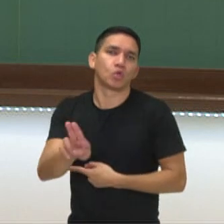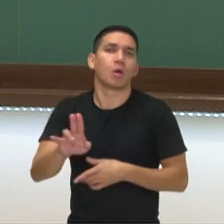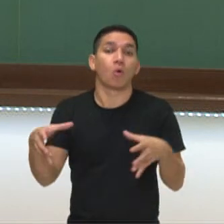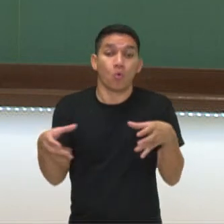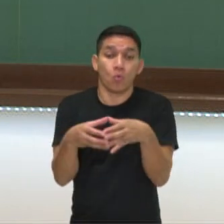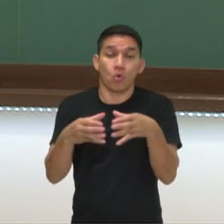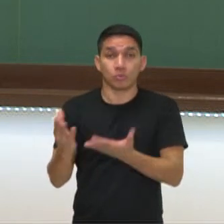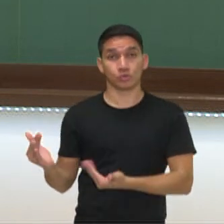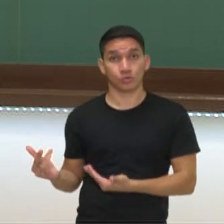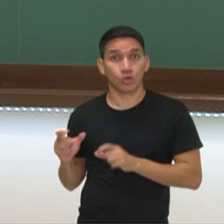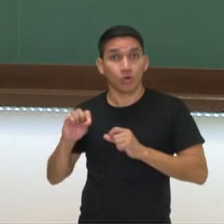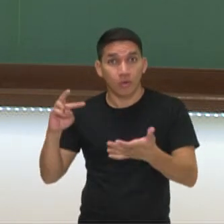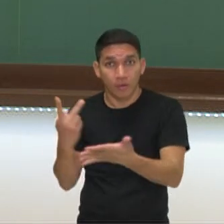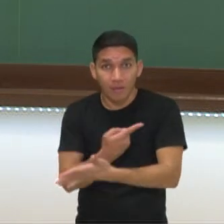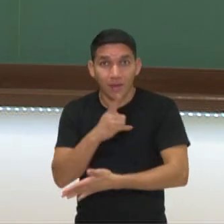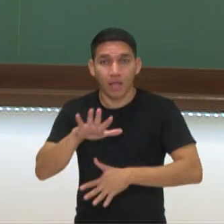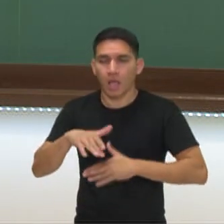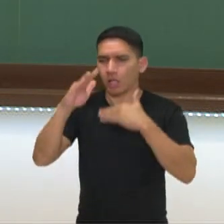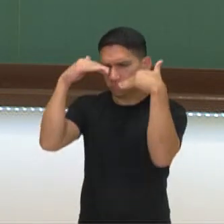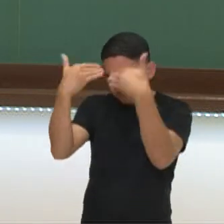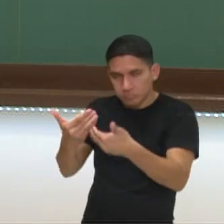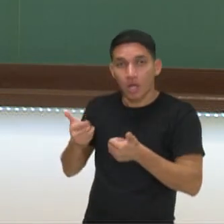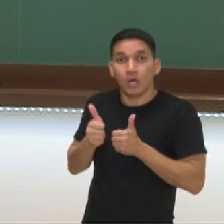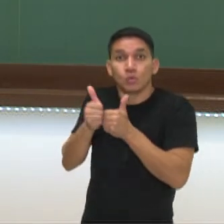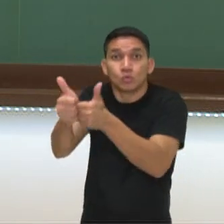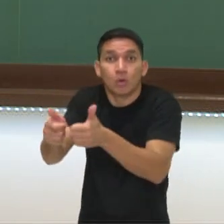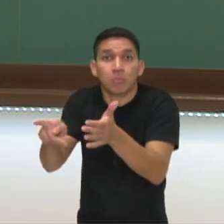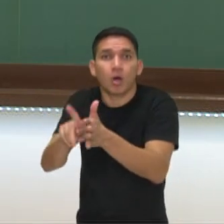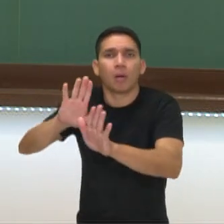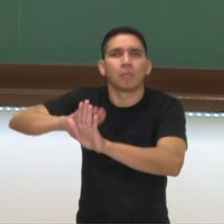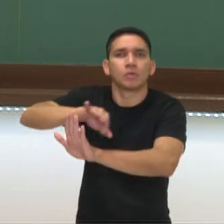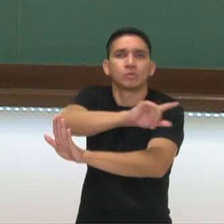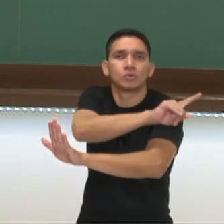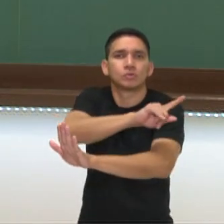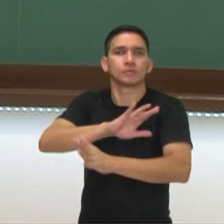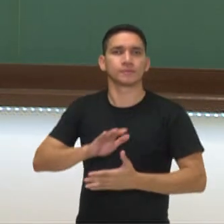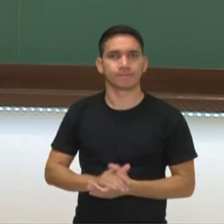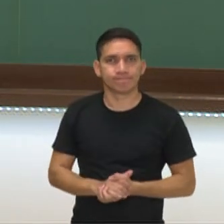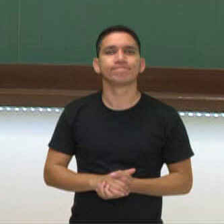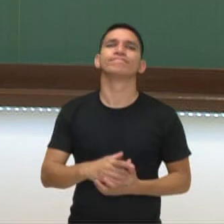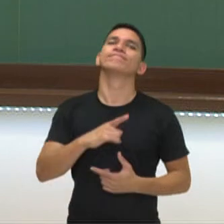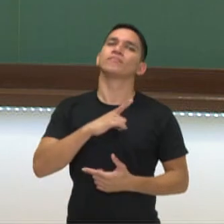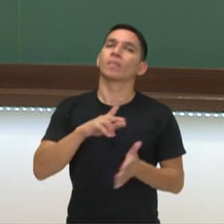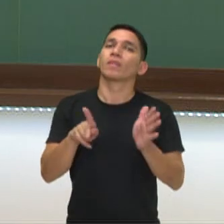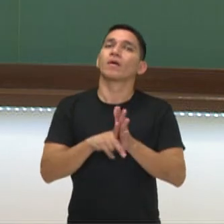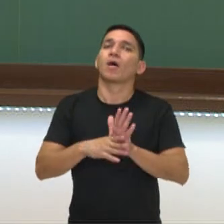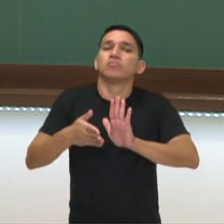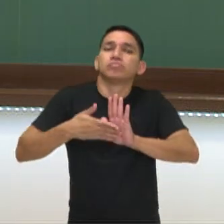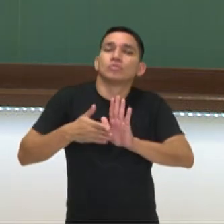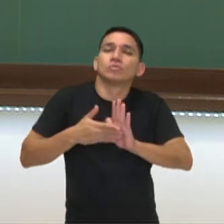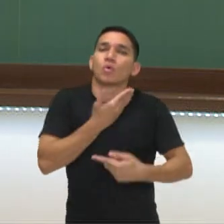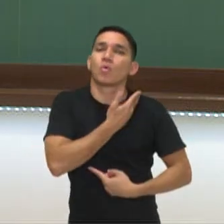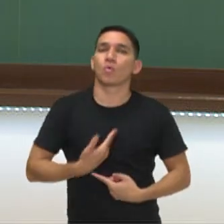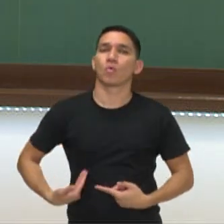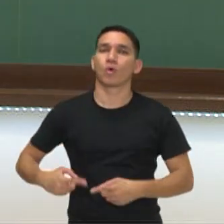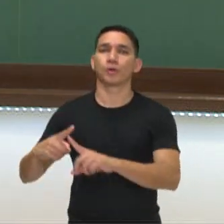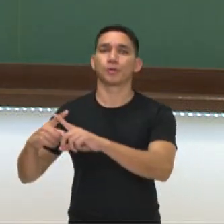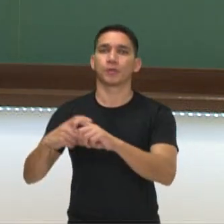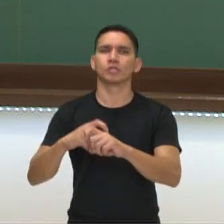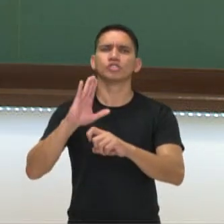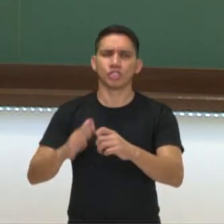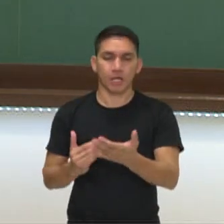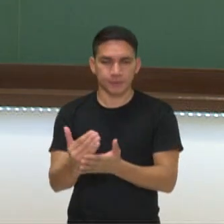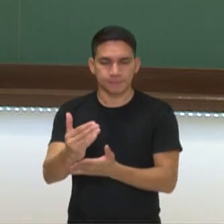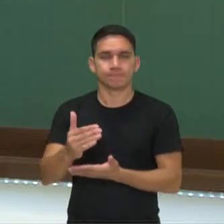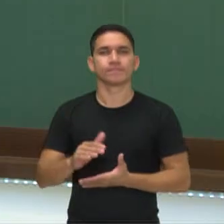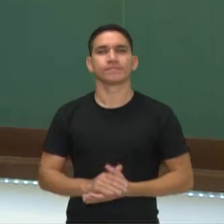grupos de jovens que se dedicavam a aprender os ideais, aprender aí os preceitos do governo nazista desde